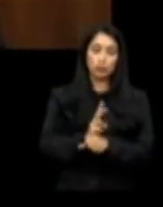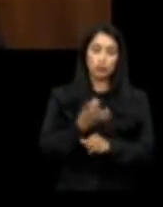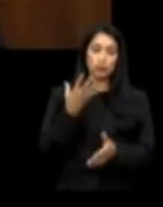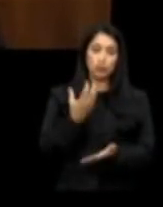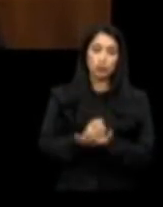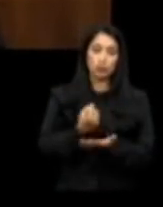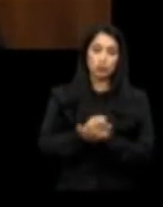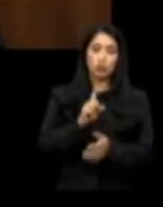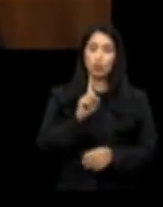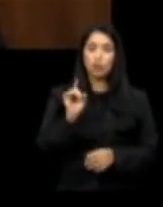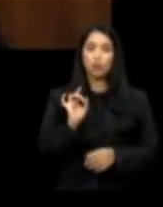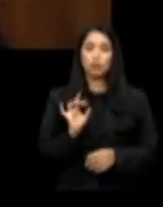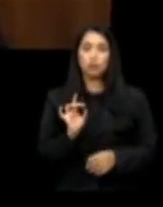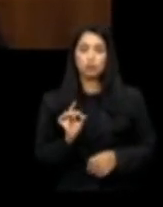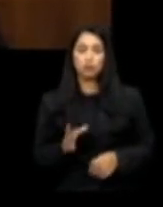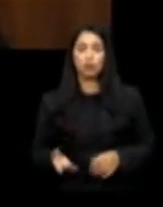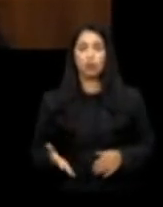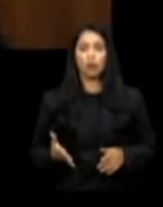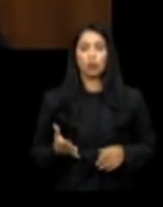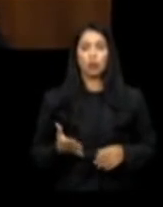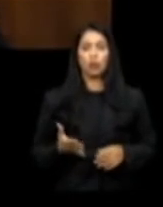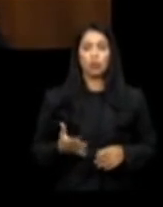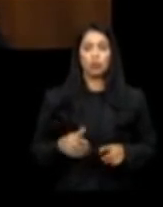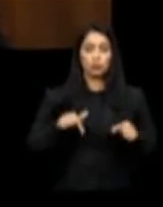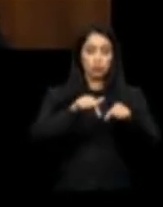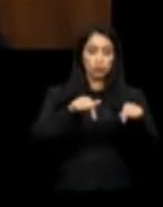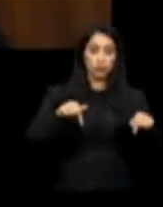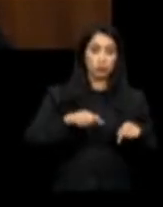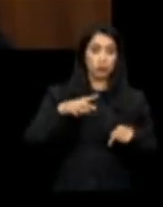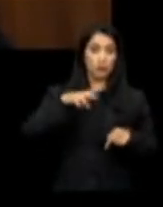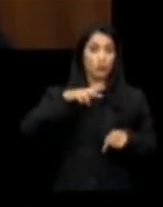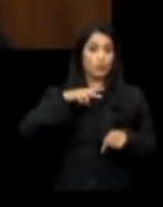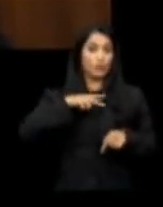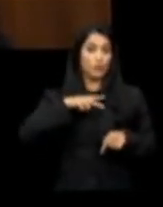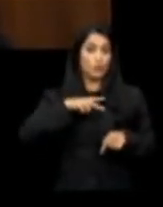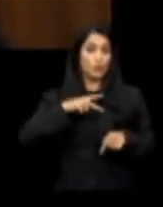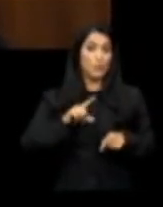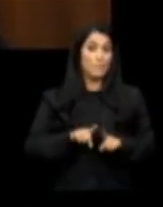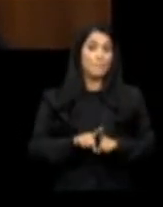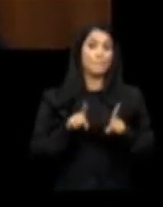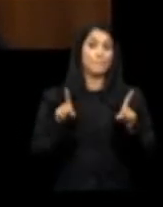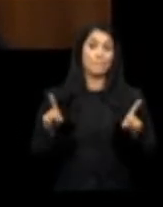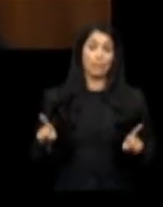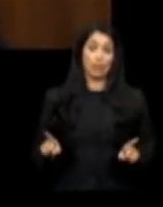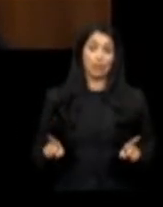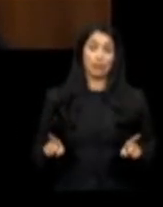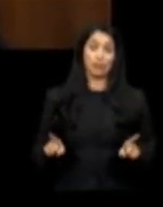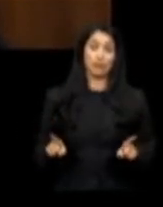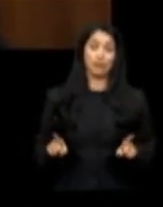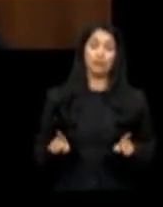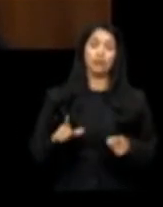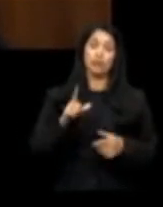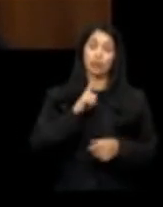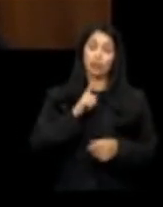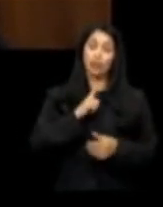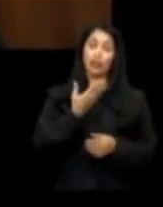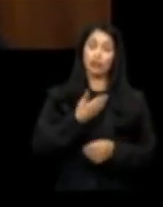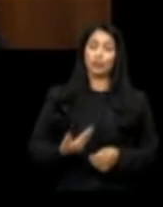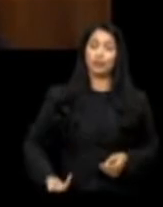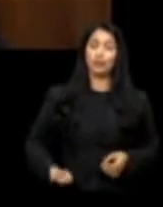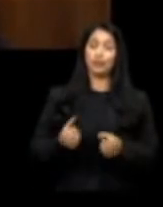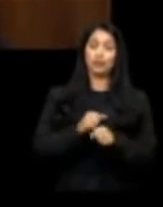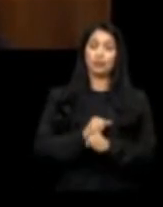se adstringe à demarcação de um espaço privado, mas antes afirma-se no direito à governança, transparência